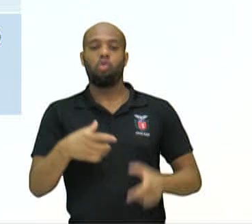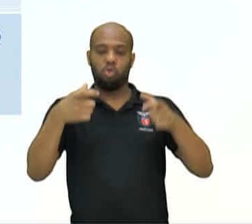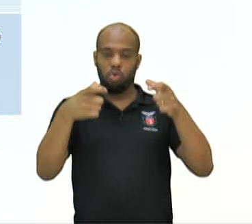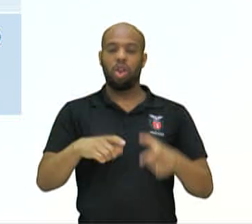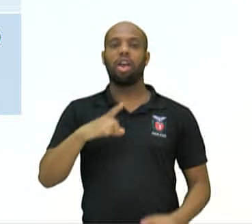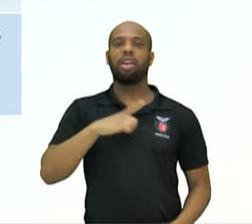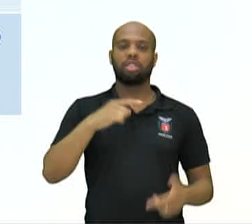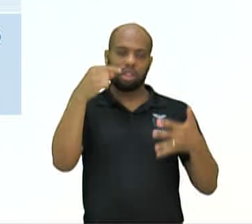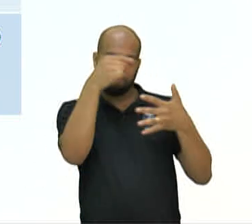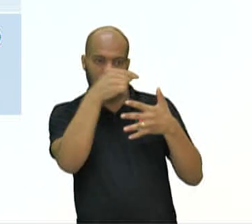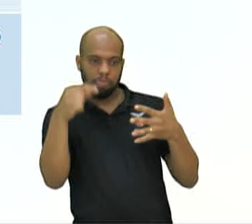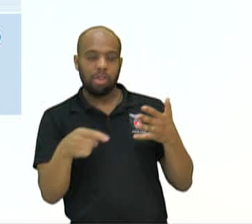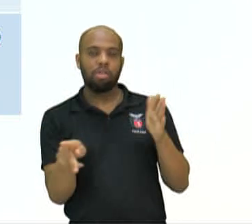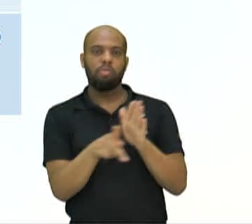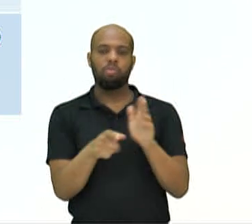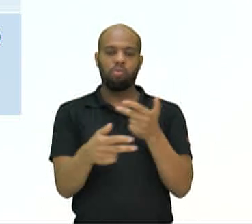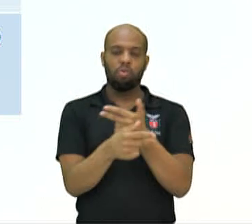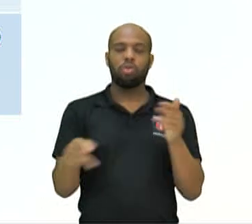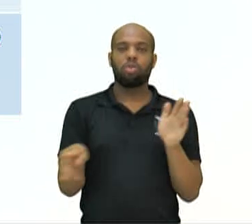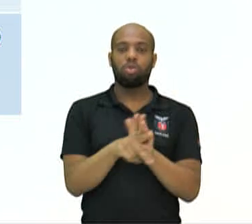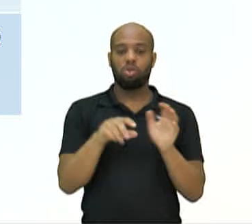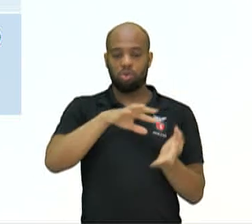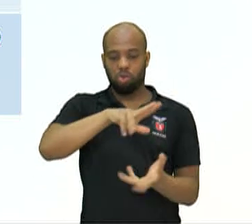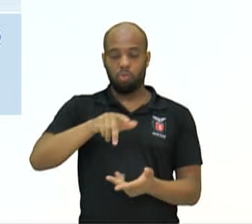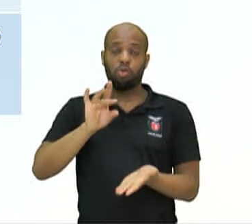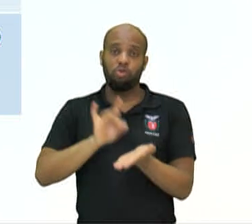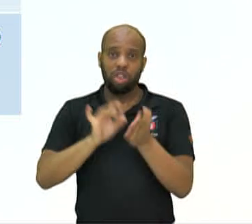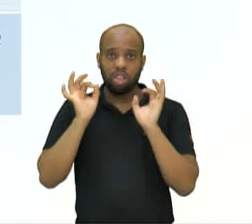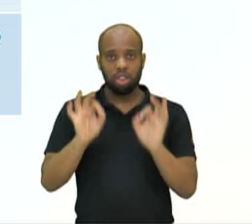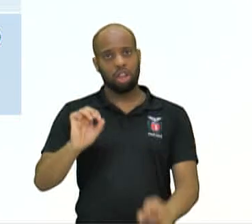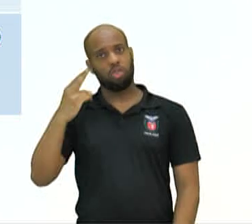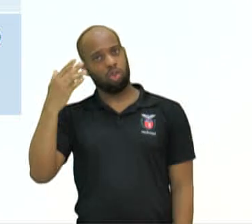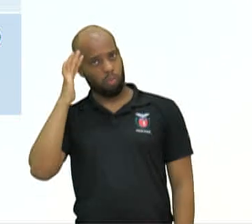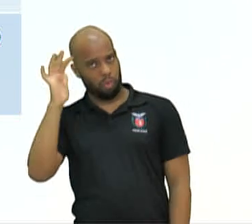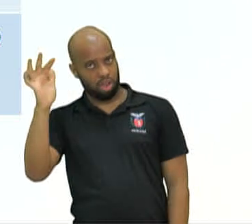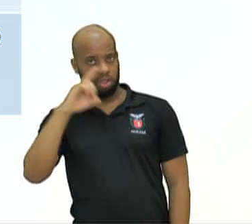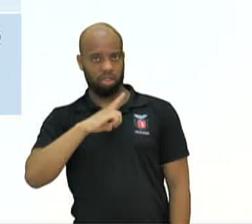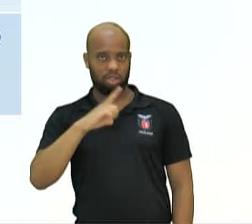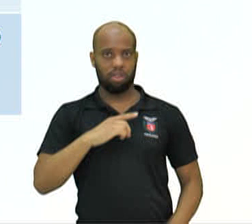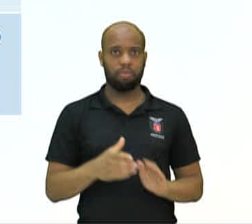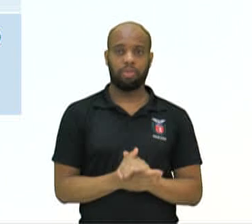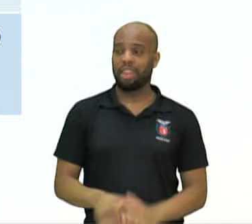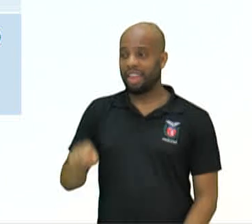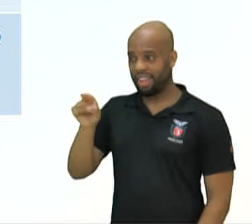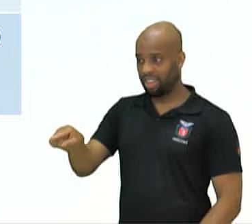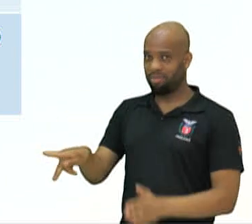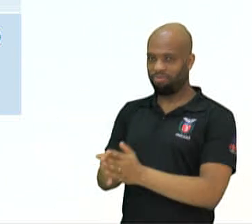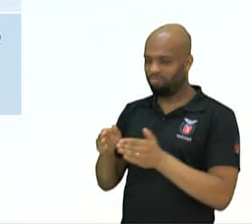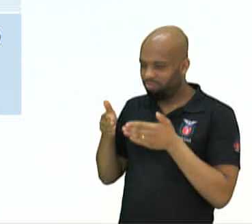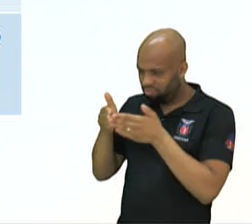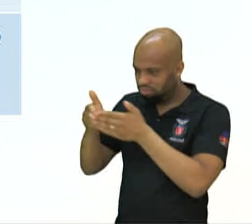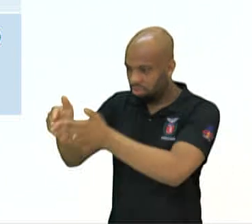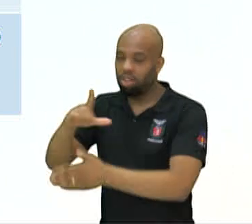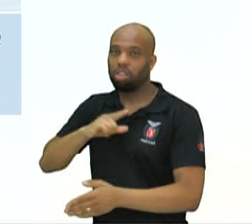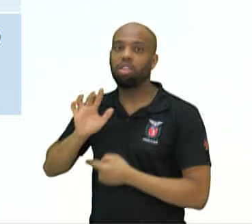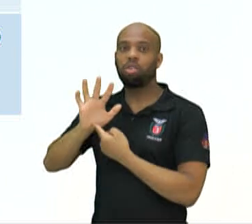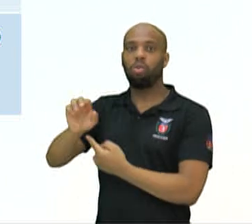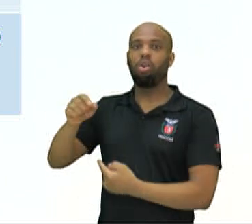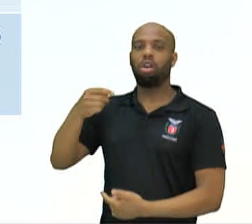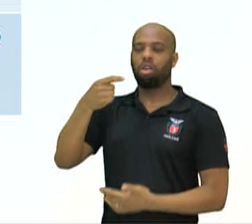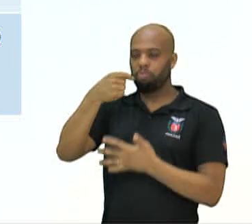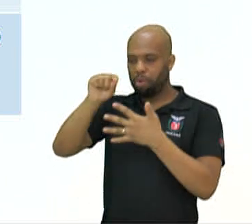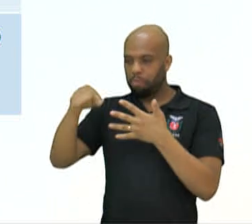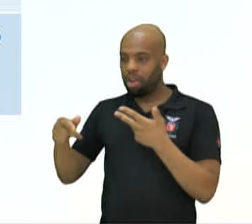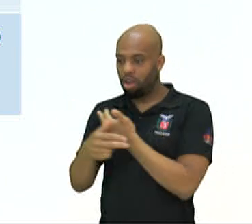apresenta elementos do mundo real ou do mundo imaginário? Robinson Crusoe apresenta somente elementos